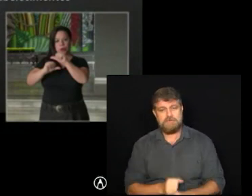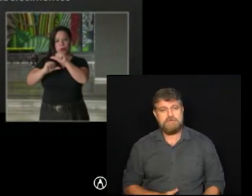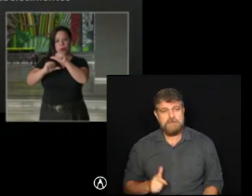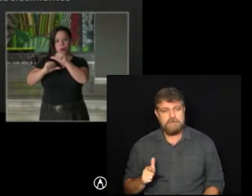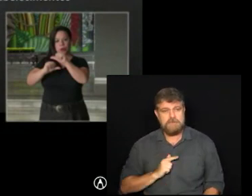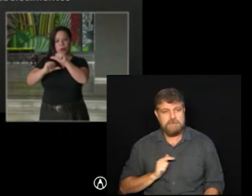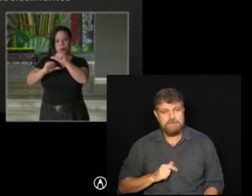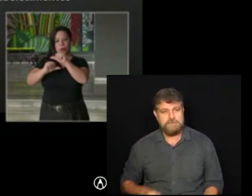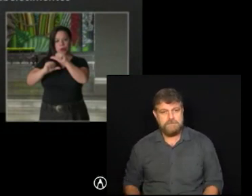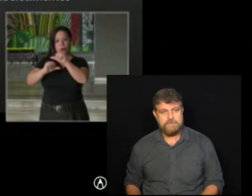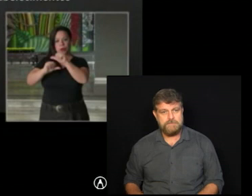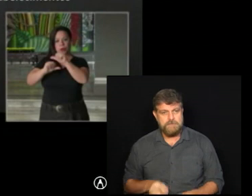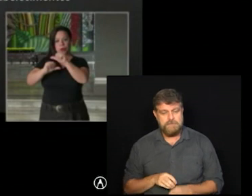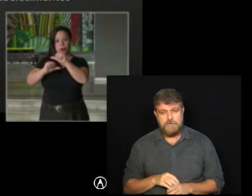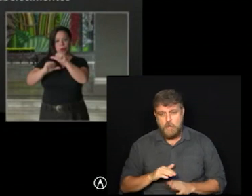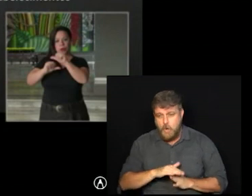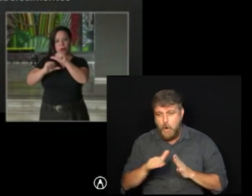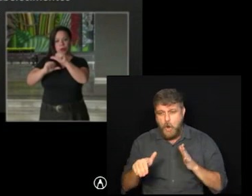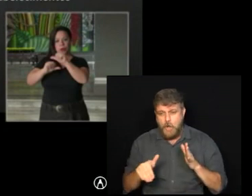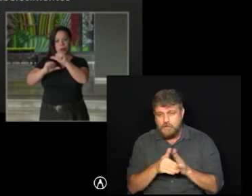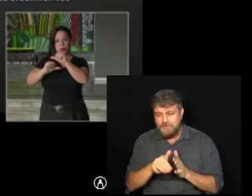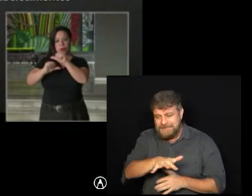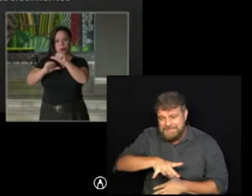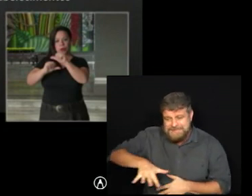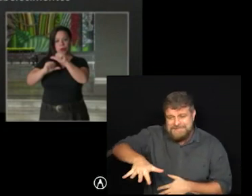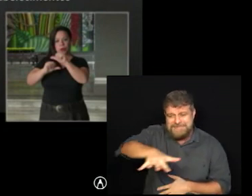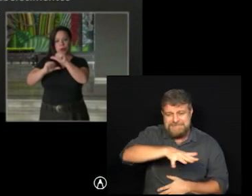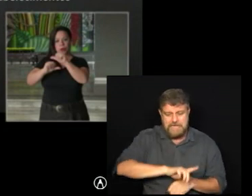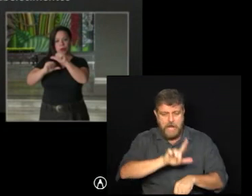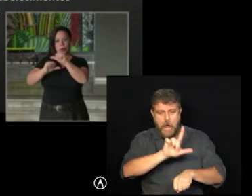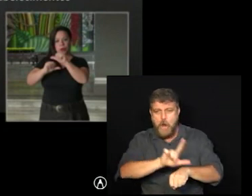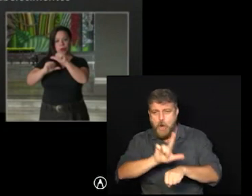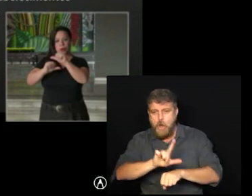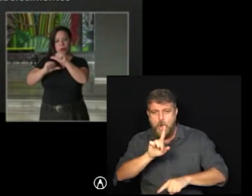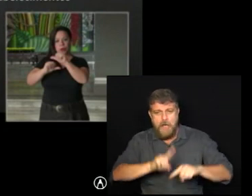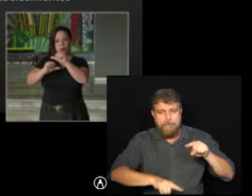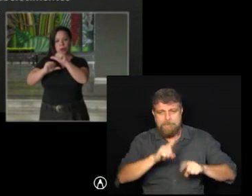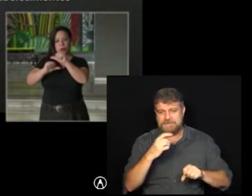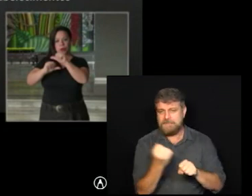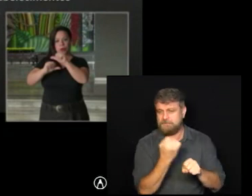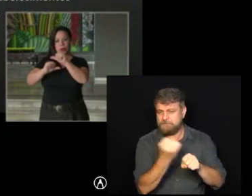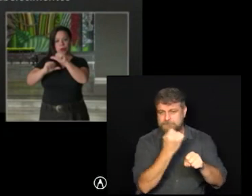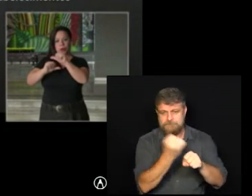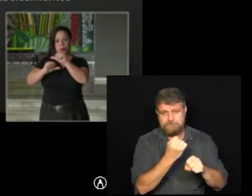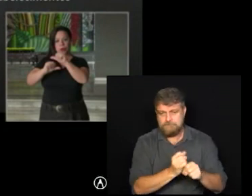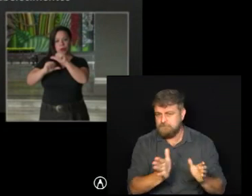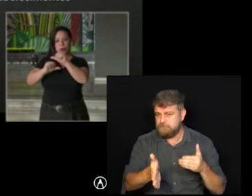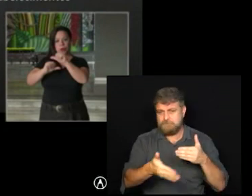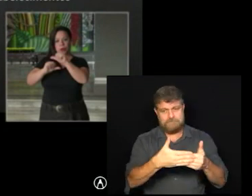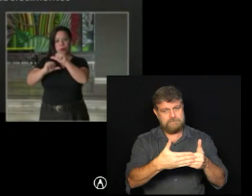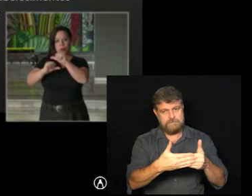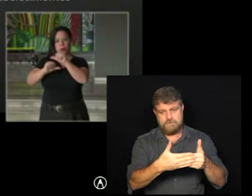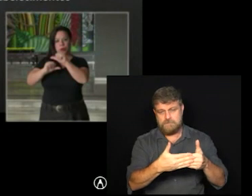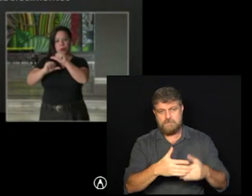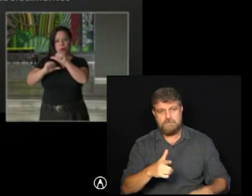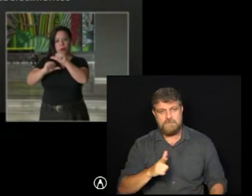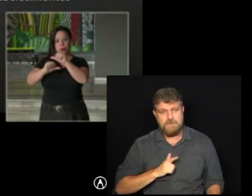de retirada de todos os setores, lojas de materiais de construção não podem